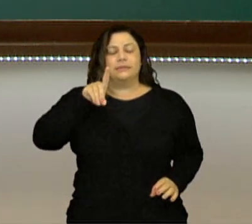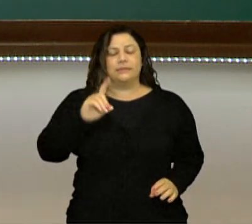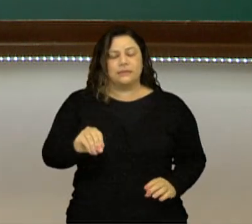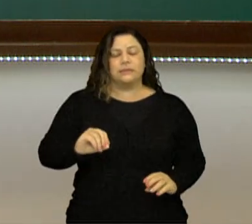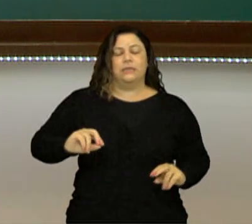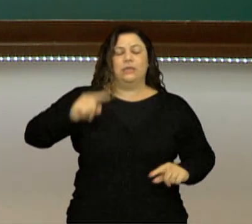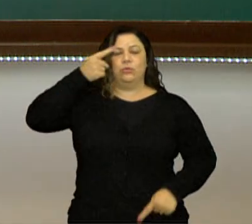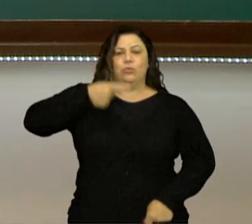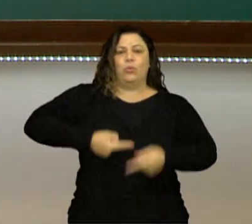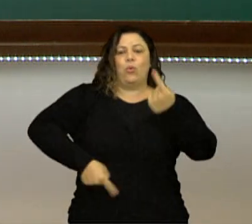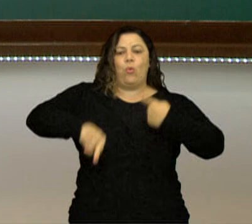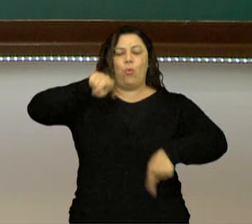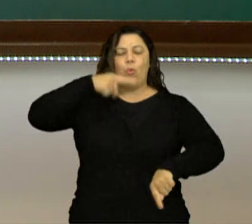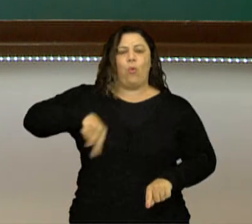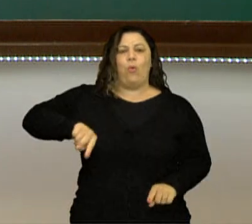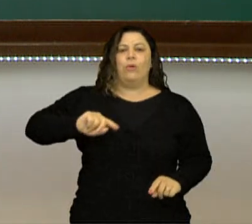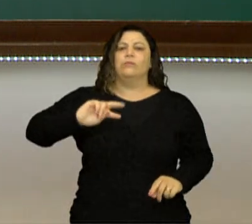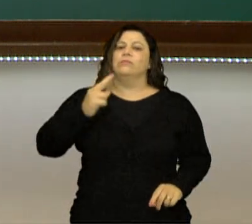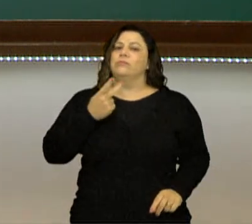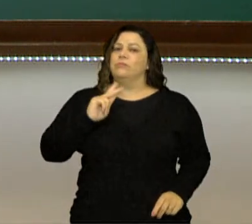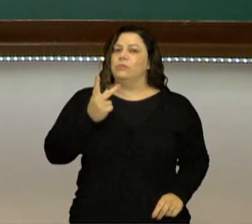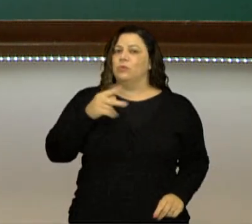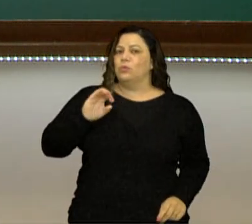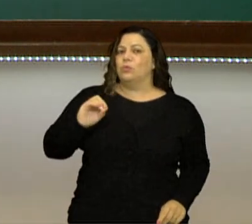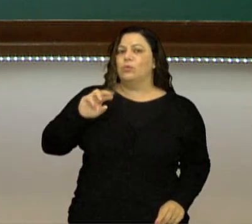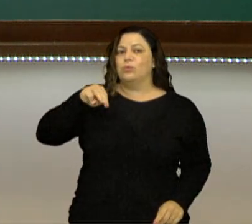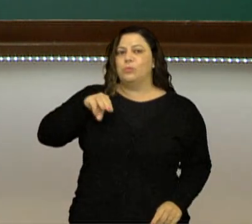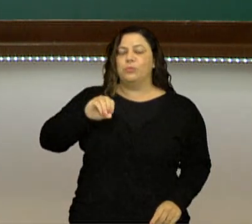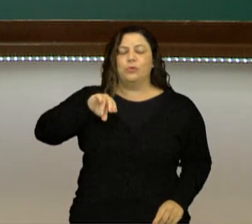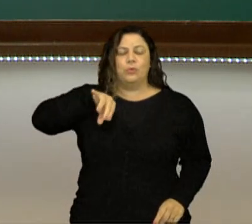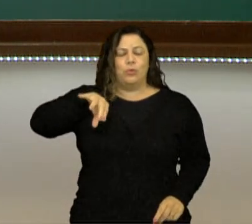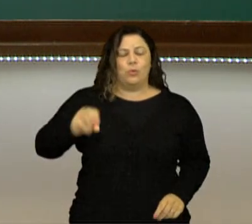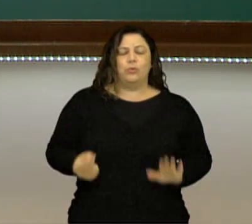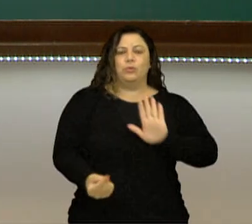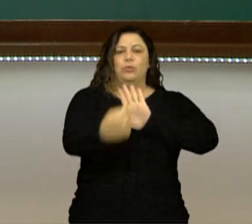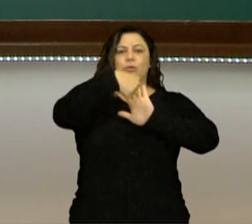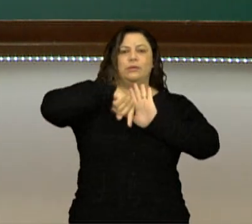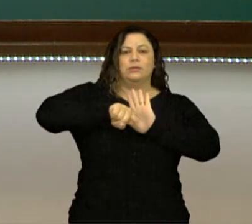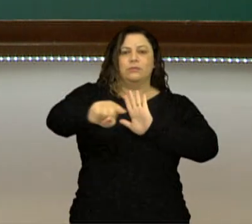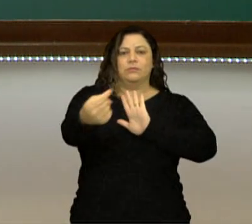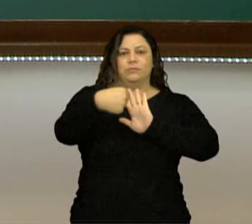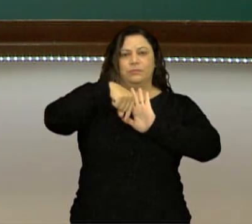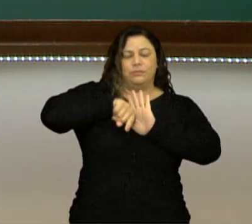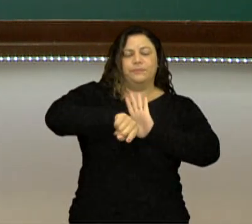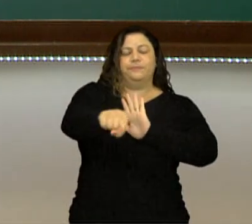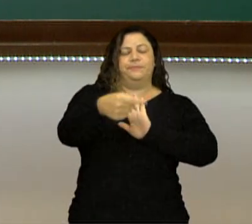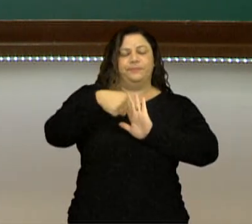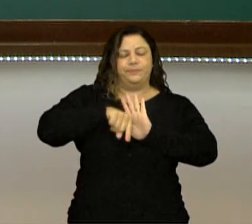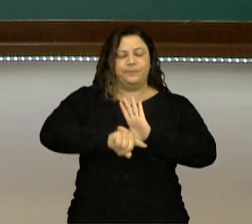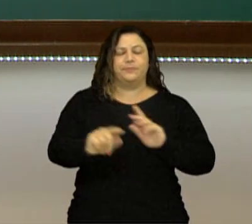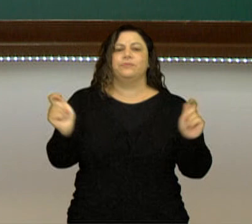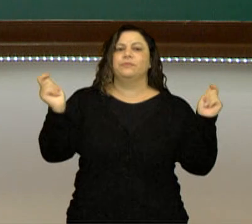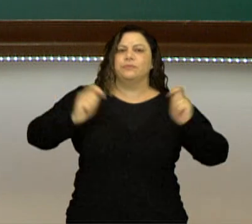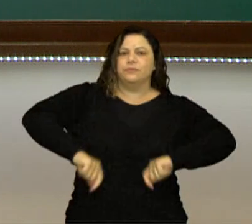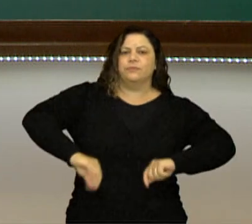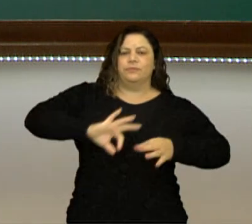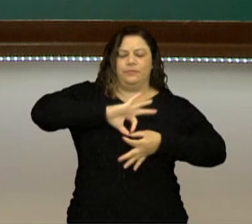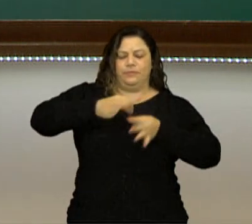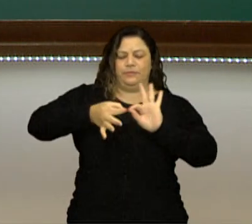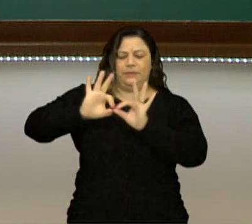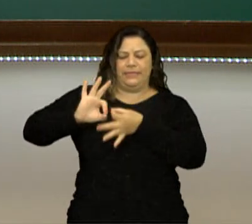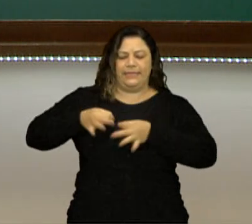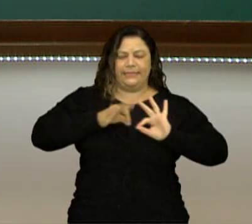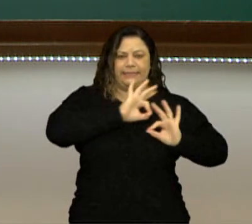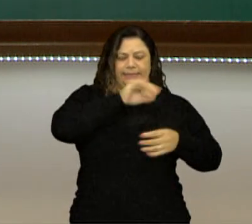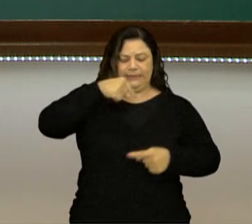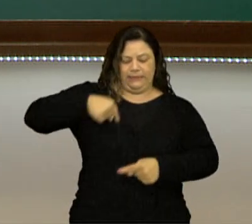né, na forma ali de anticorpos, tá? Contrações musculares, enzimas que estão envolvidas em diversos